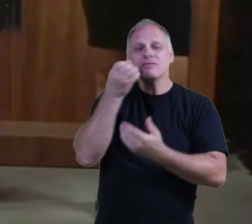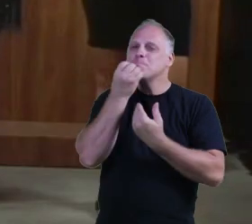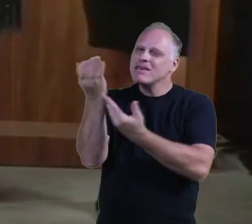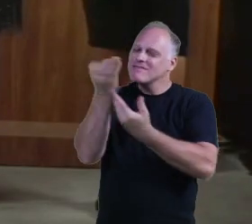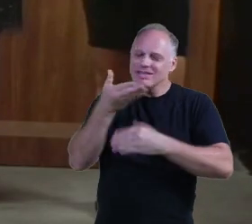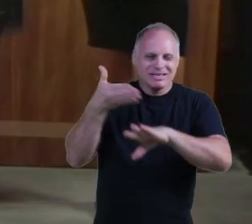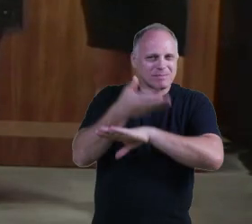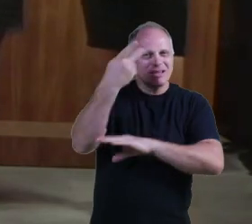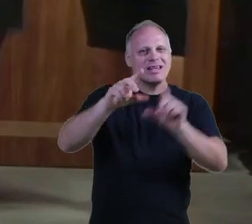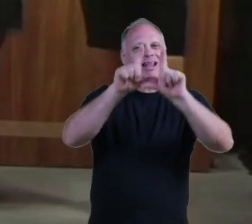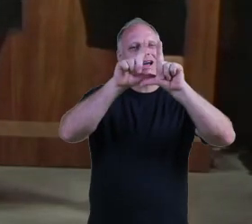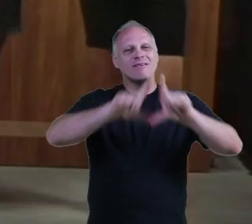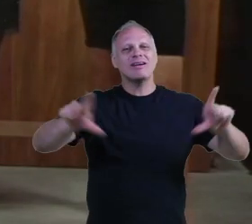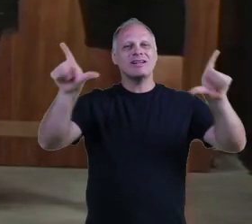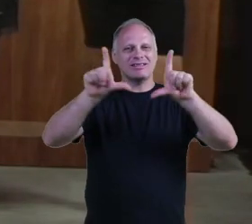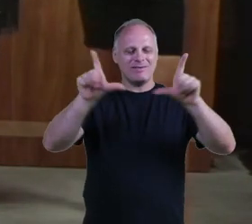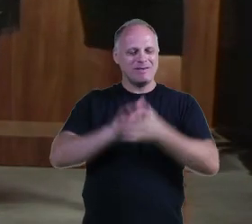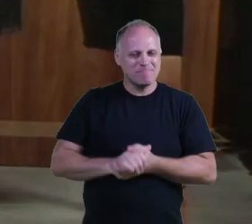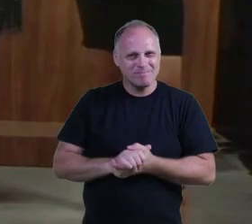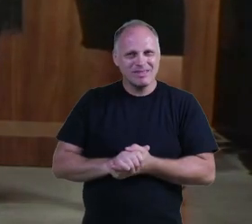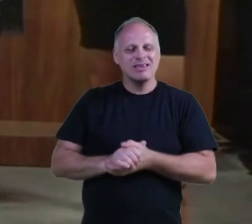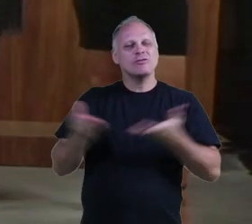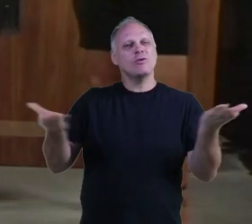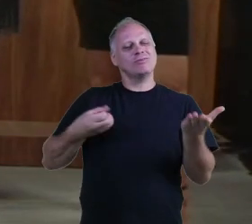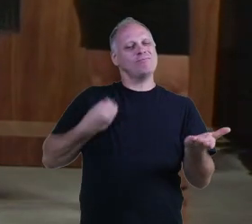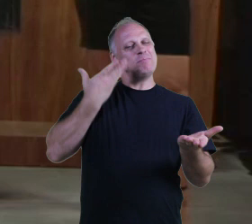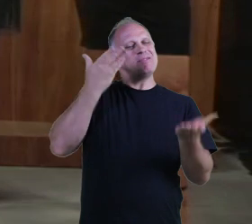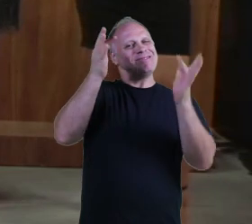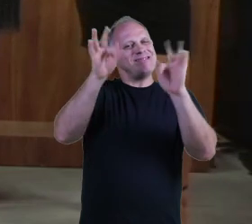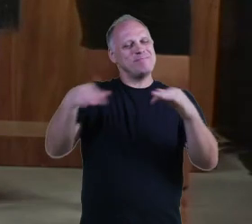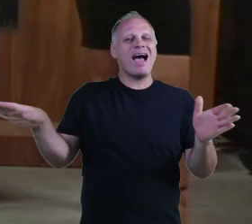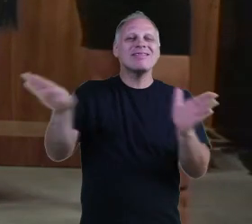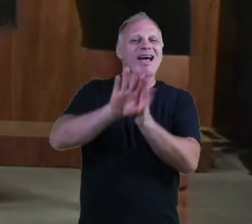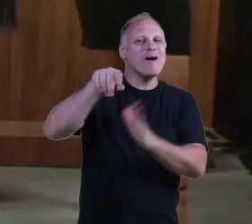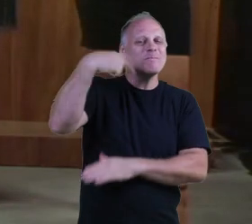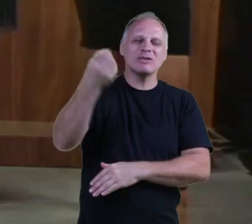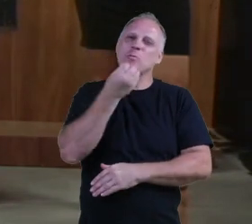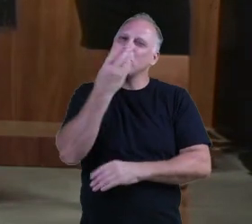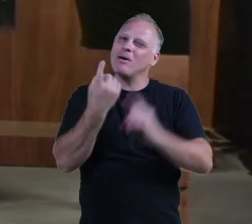Muito obrigada, seja sempre bem-vinda à Vale TV. E o Viver Plenamente de hoje